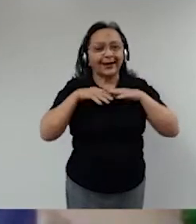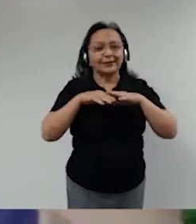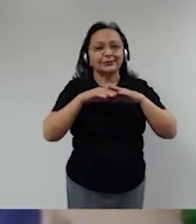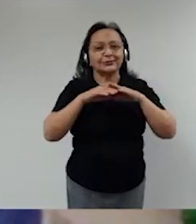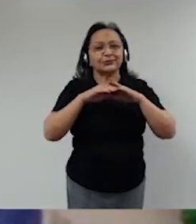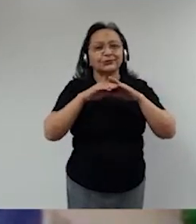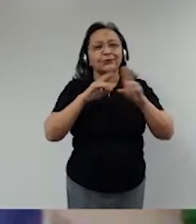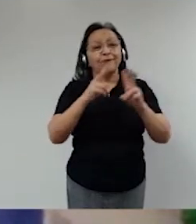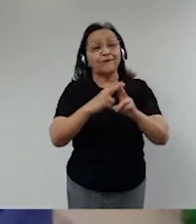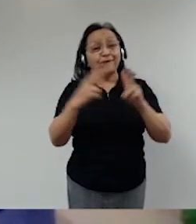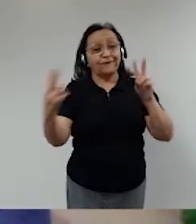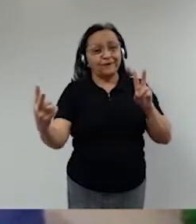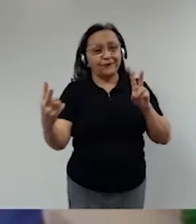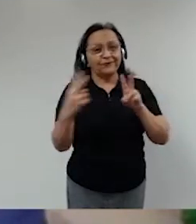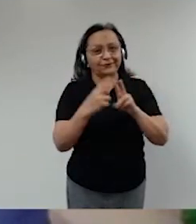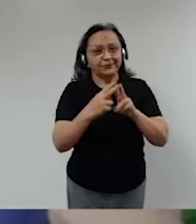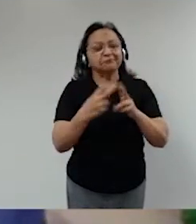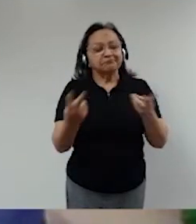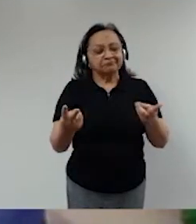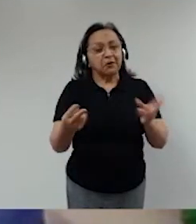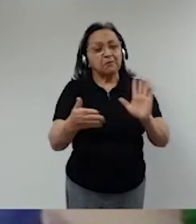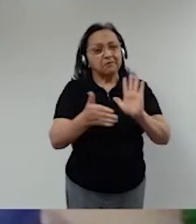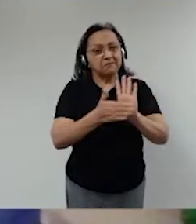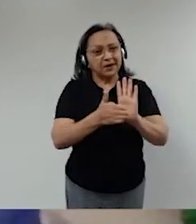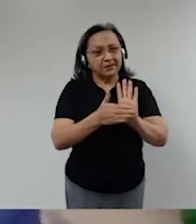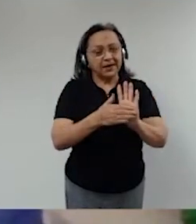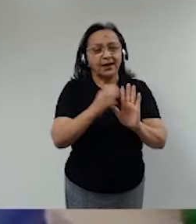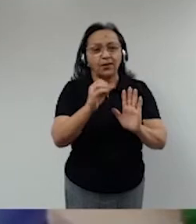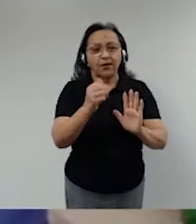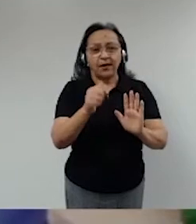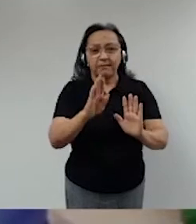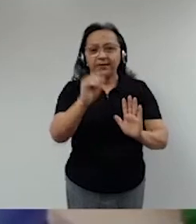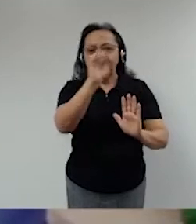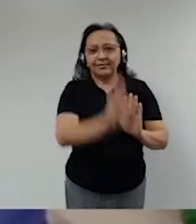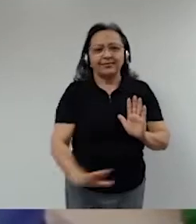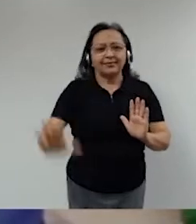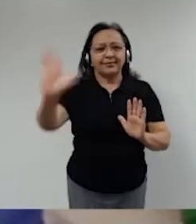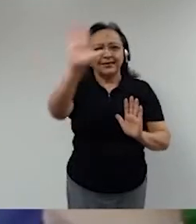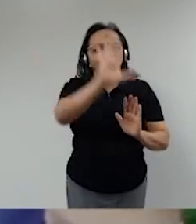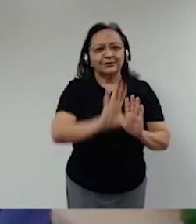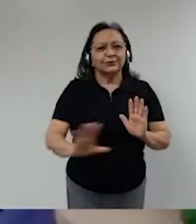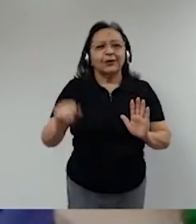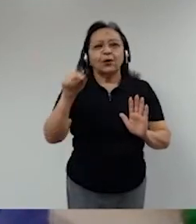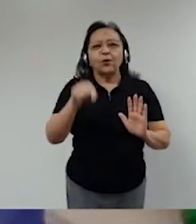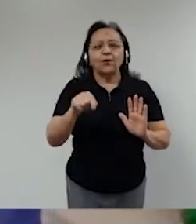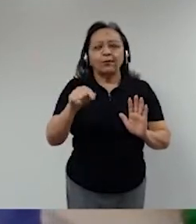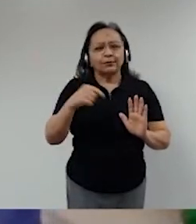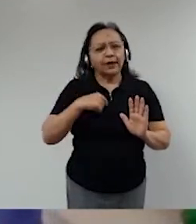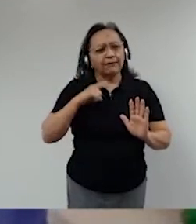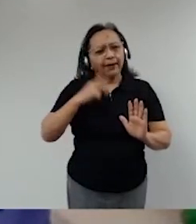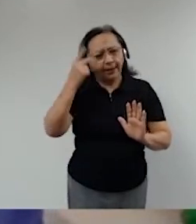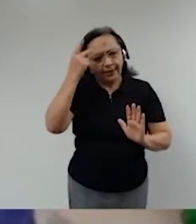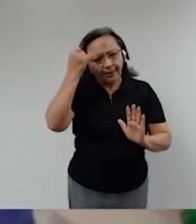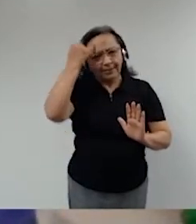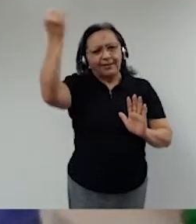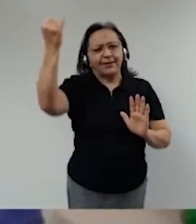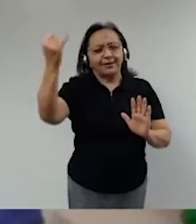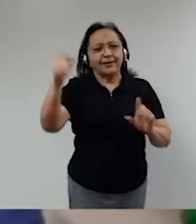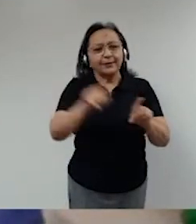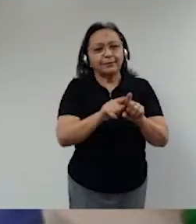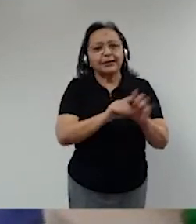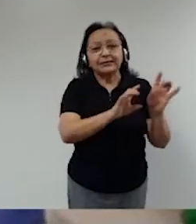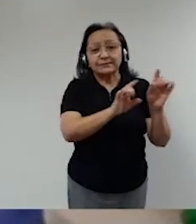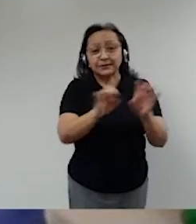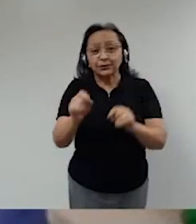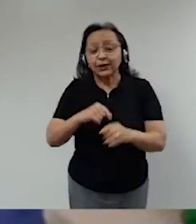virtual. Eu gostaria de parabenizar a OAB Nacional por essa iniciativa, em especial